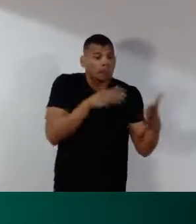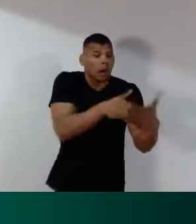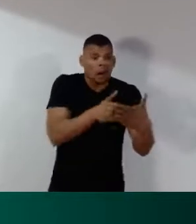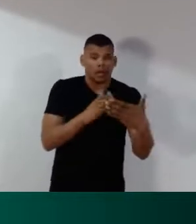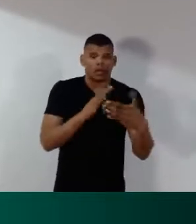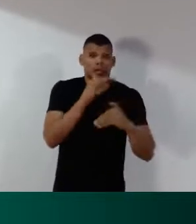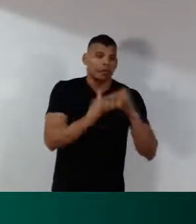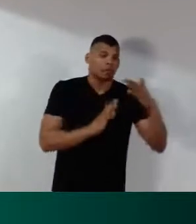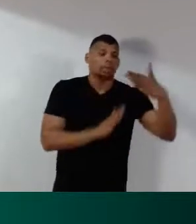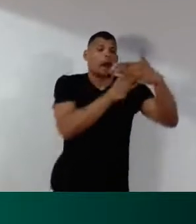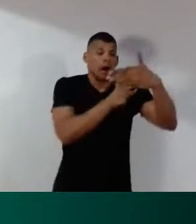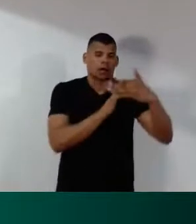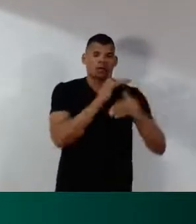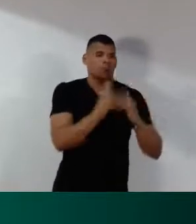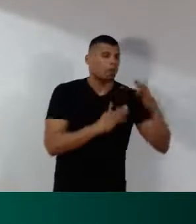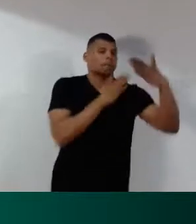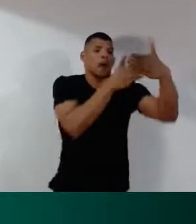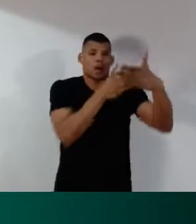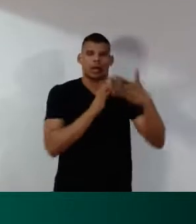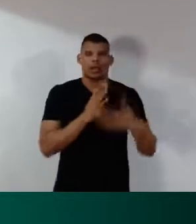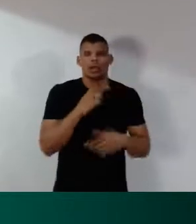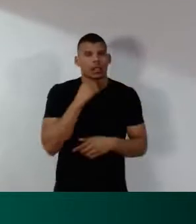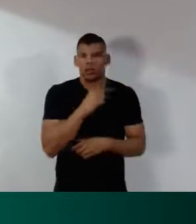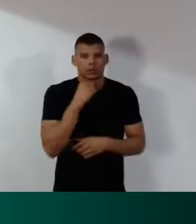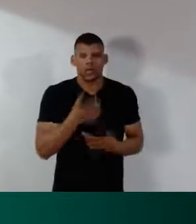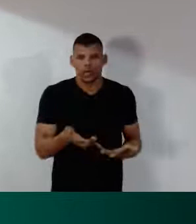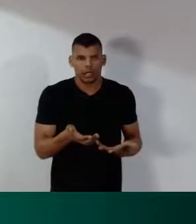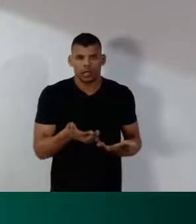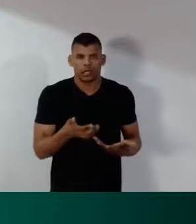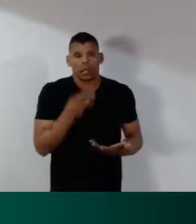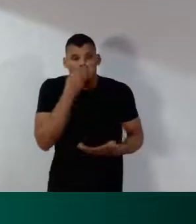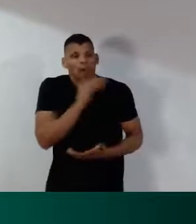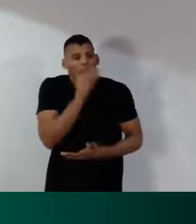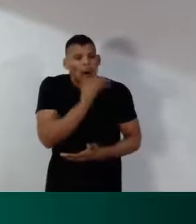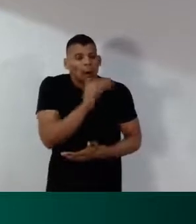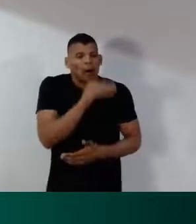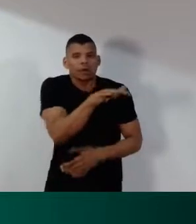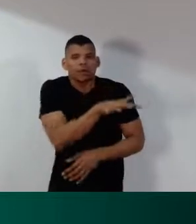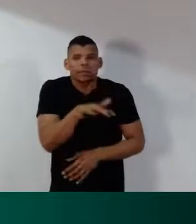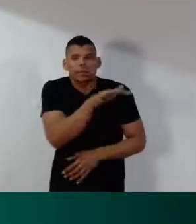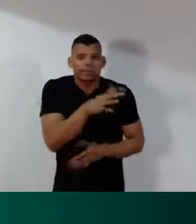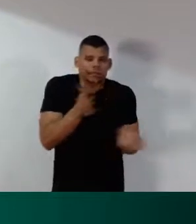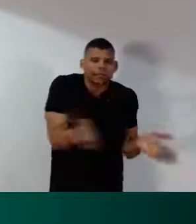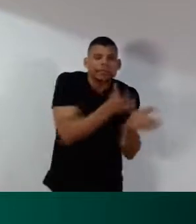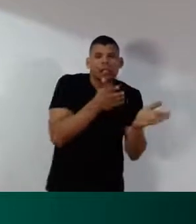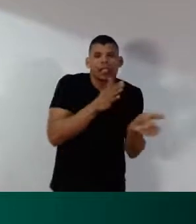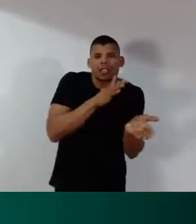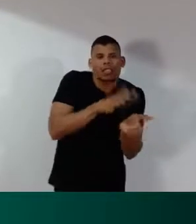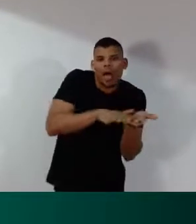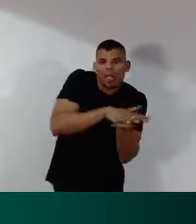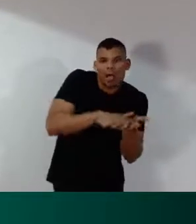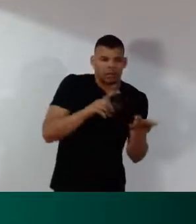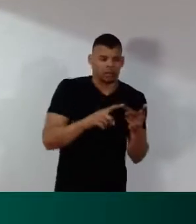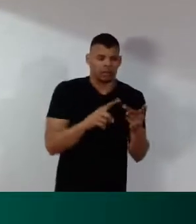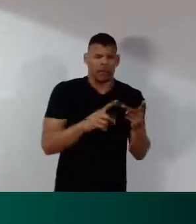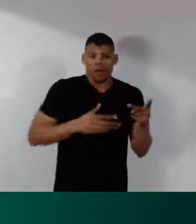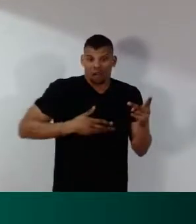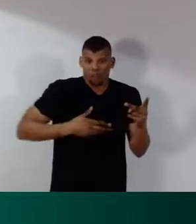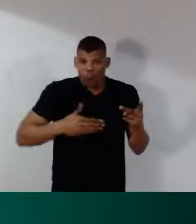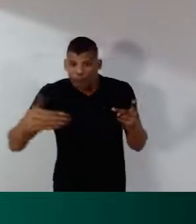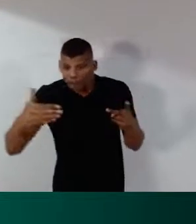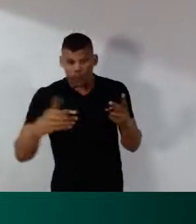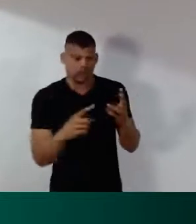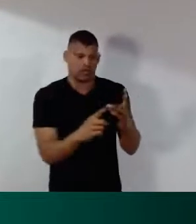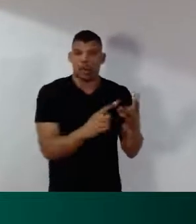espaço de invisibilidade esquecimento morte e fome e